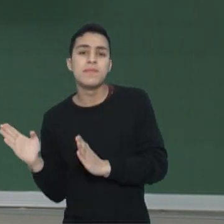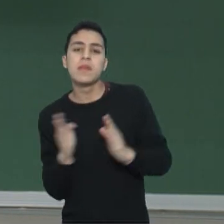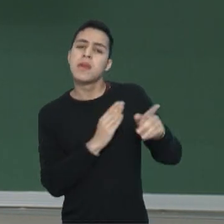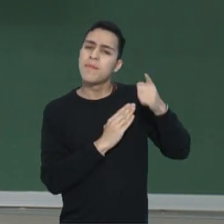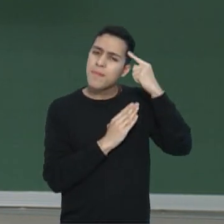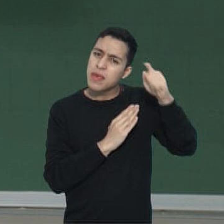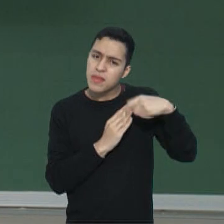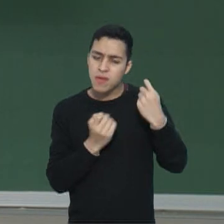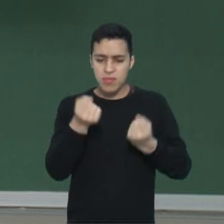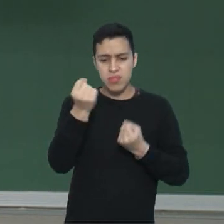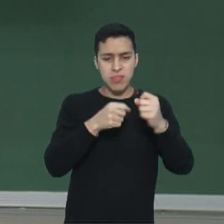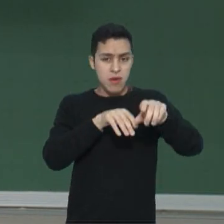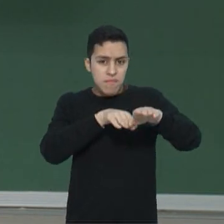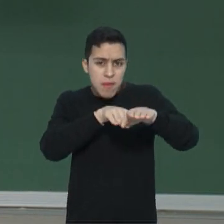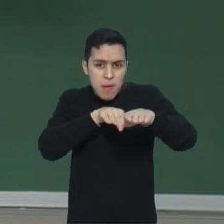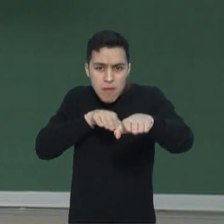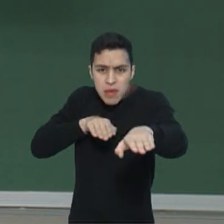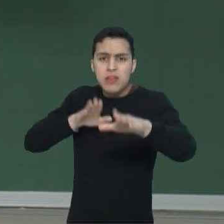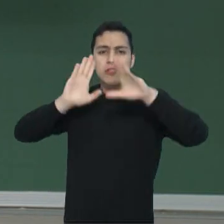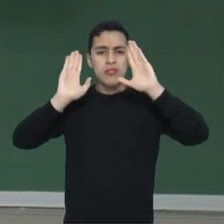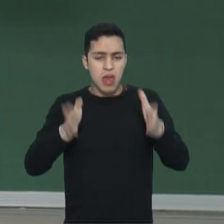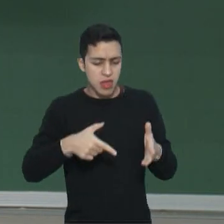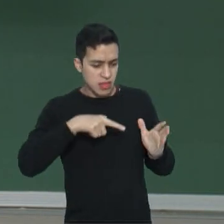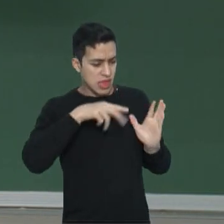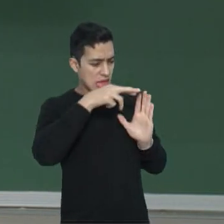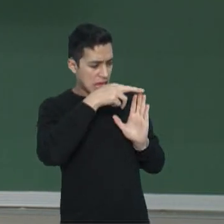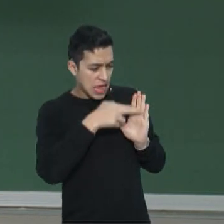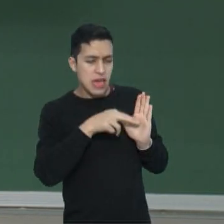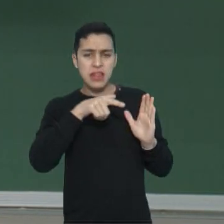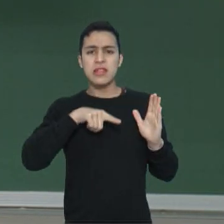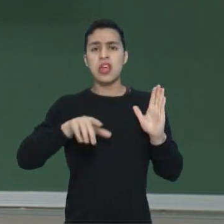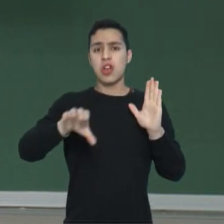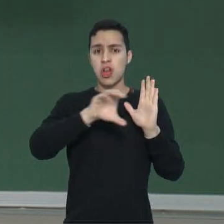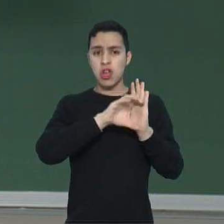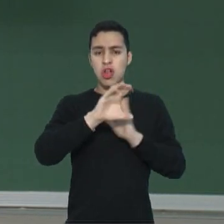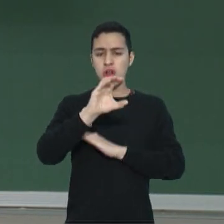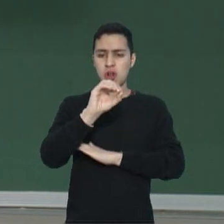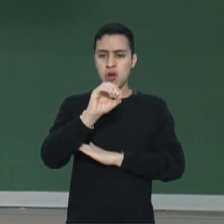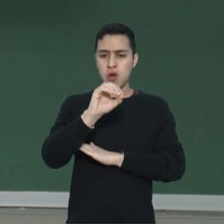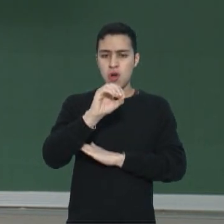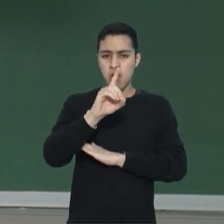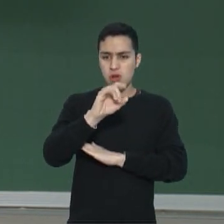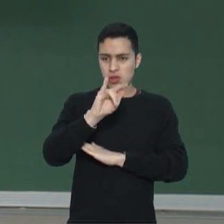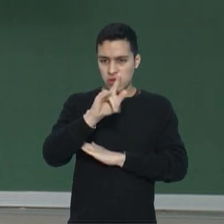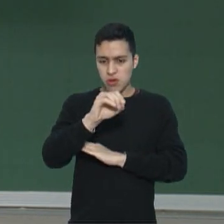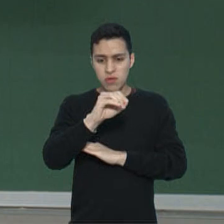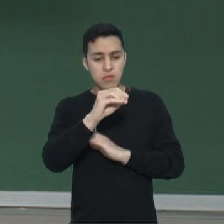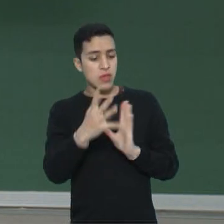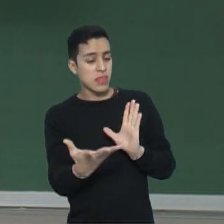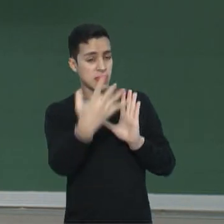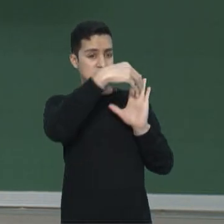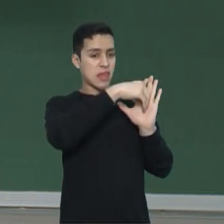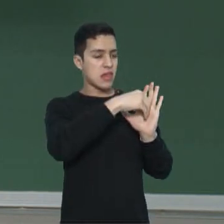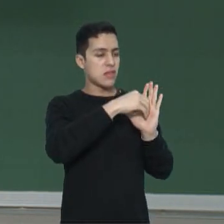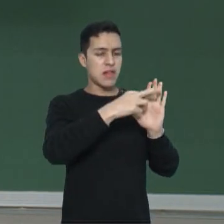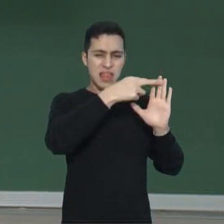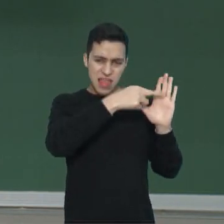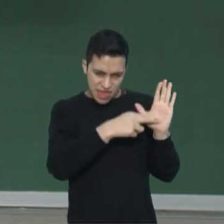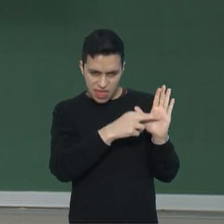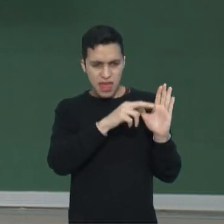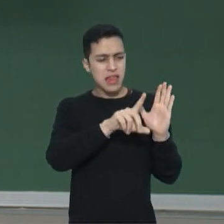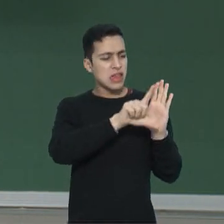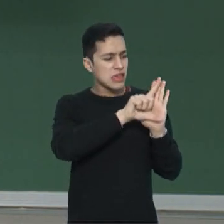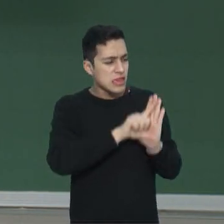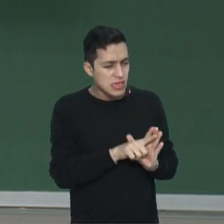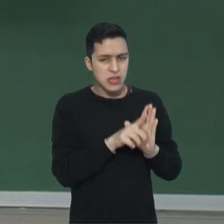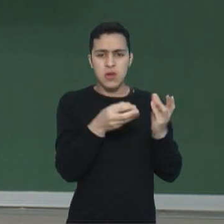trânsito. Existem regras de trânsito, existe um código de trânsito que é o conjunto de leis, de normas que estabelecem a